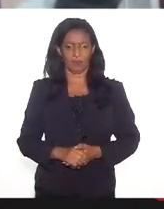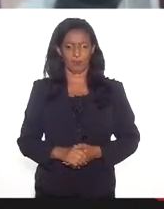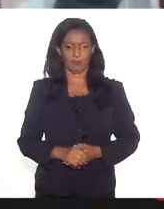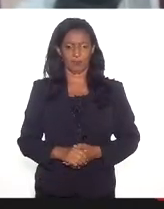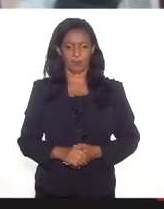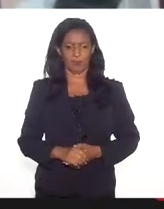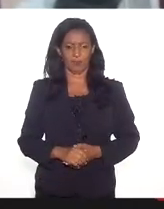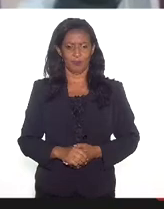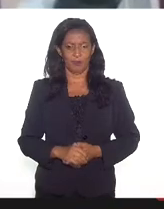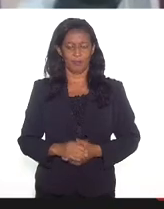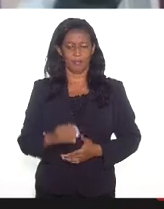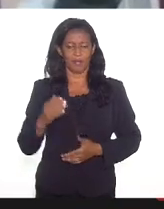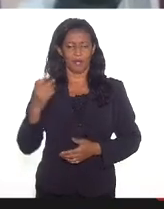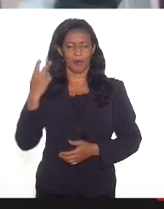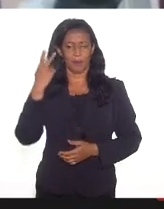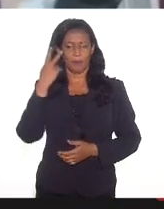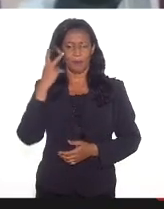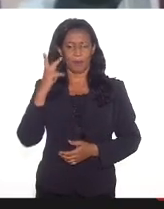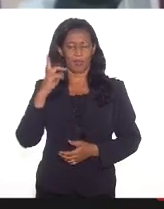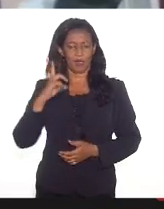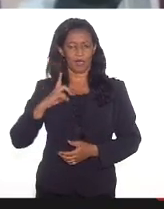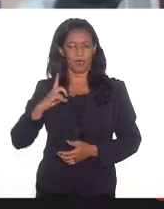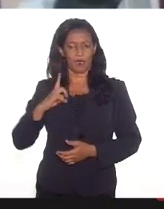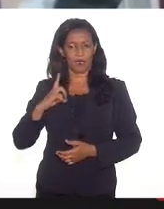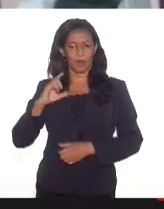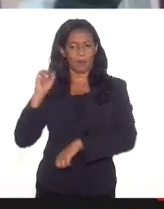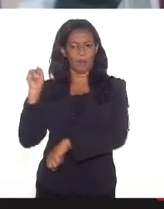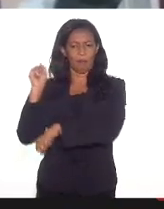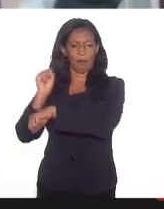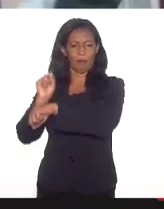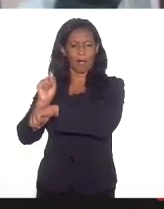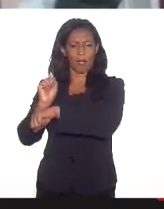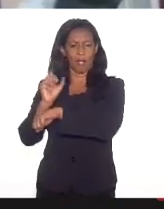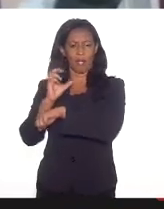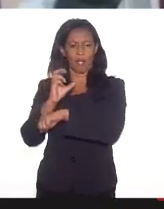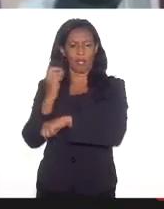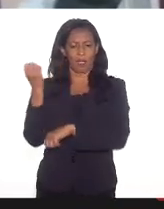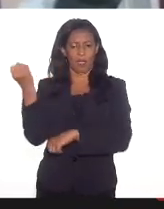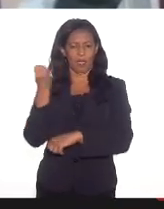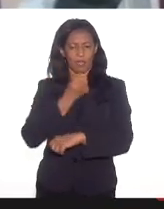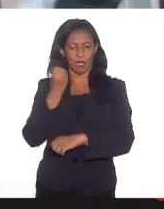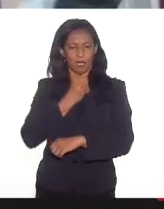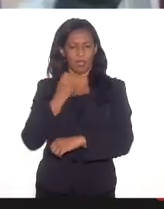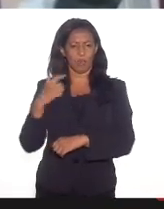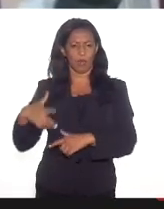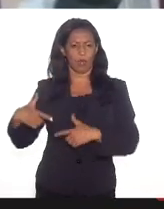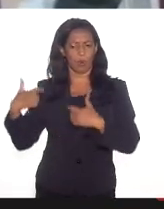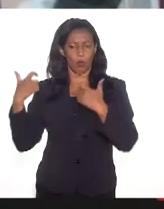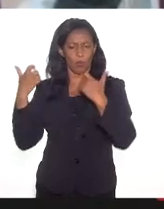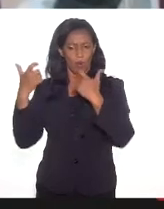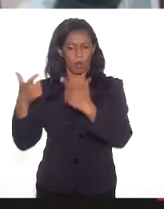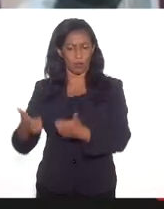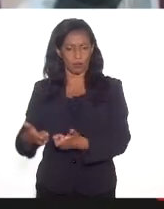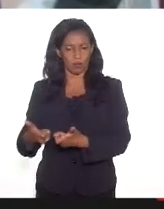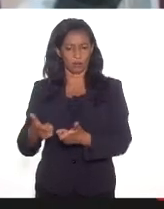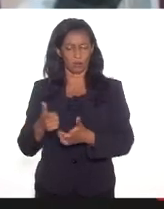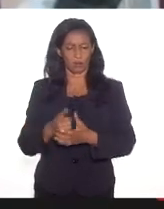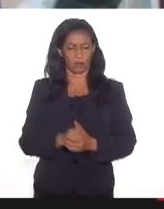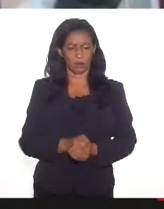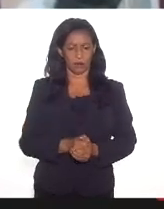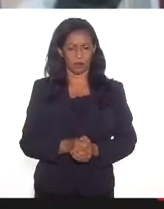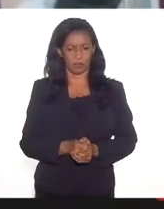conter os crimes ou os ação de fogos assassinados e foi então que o